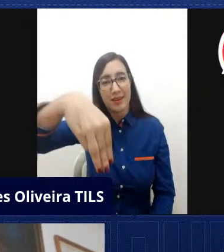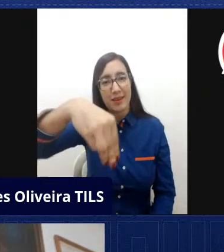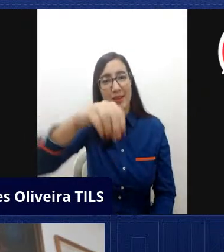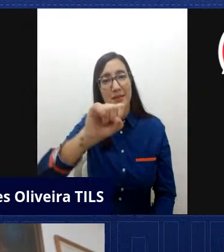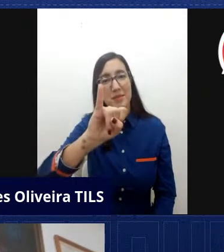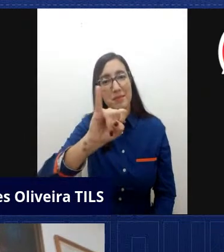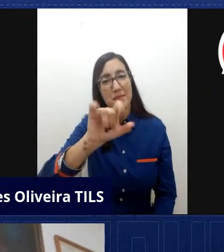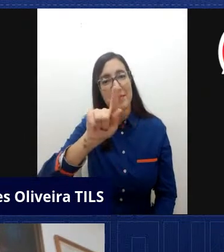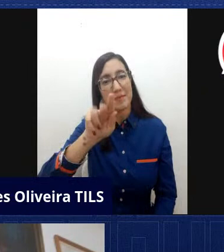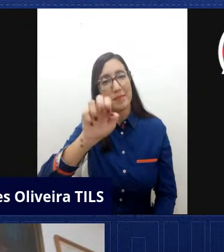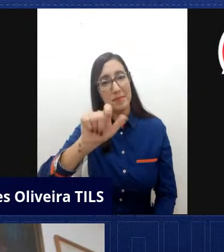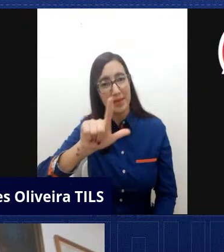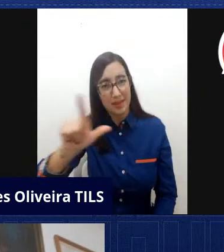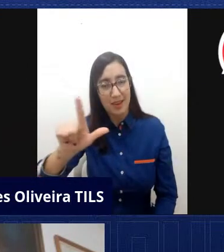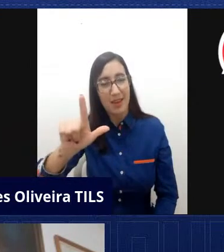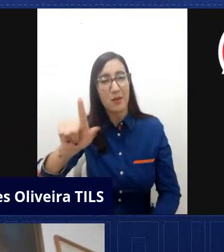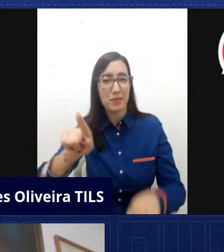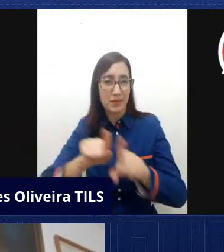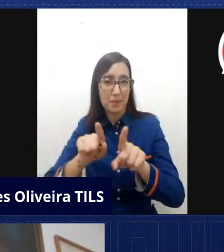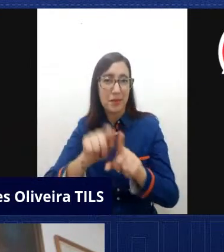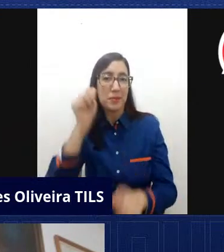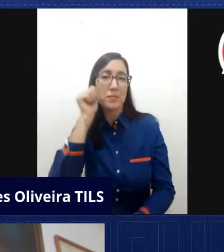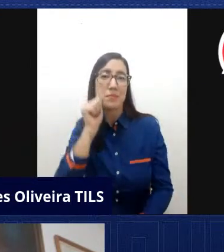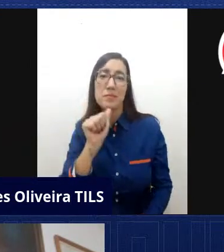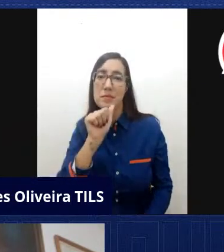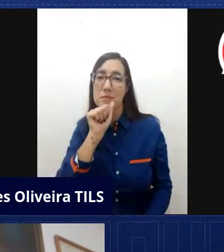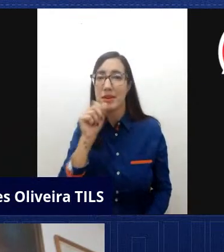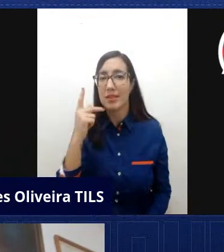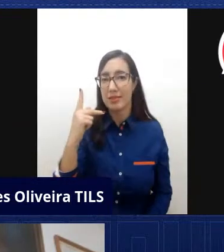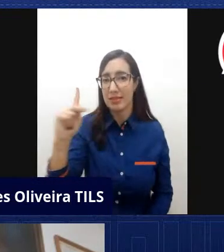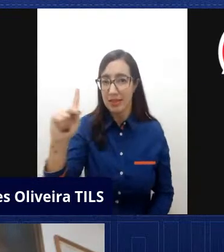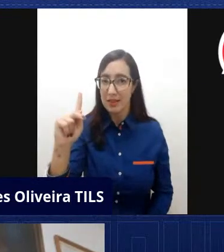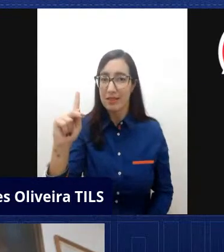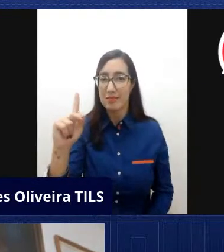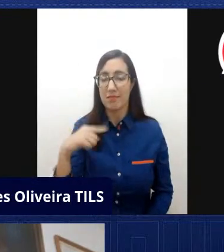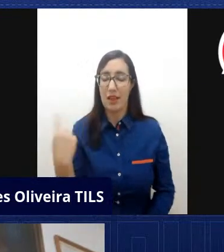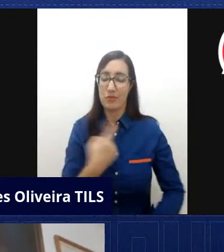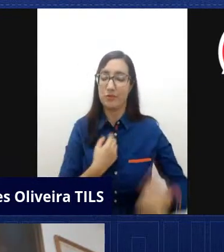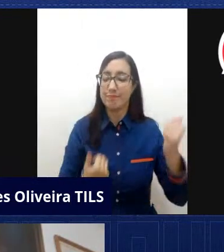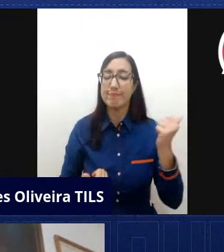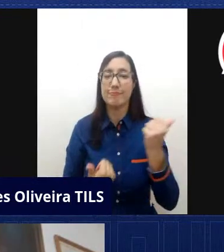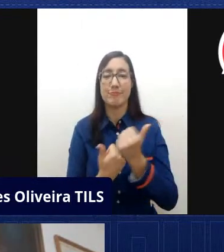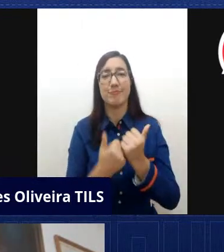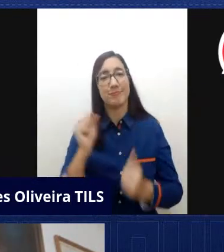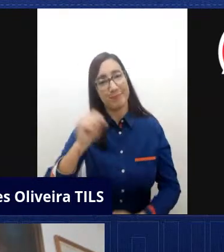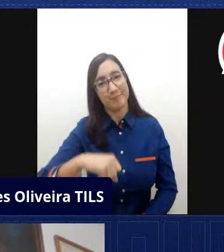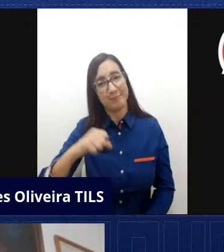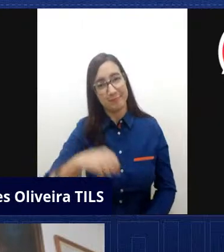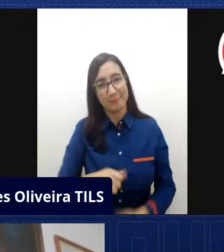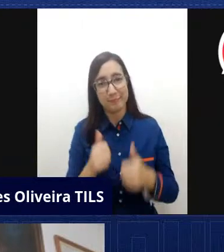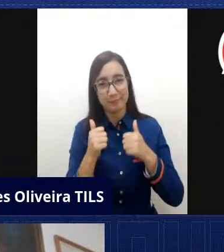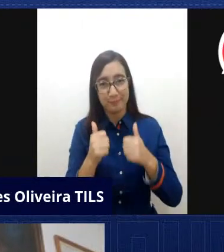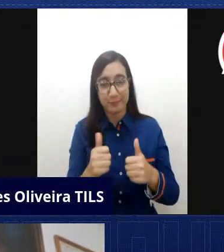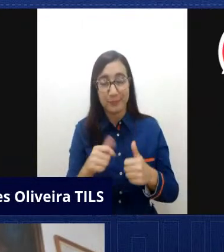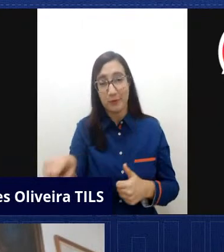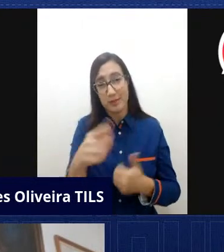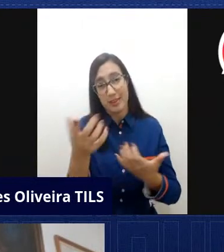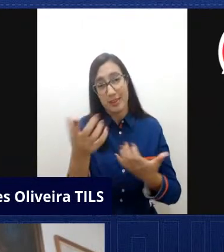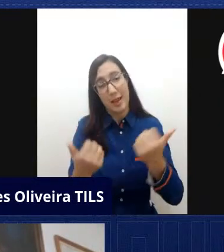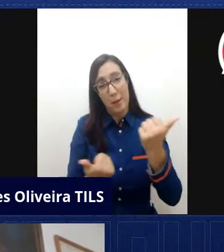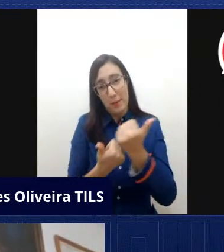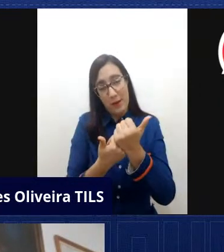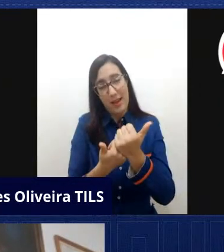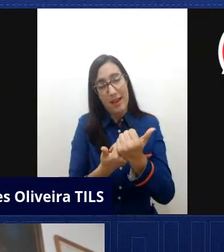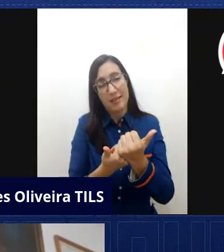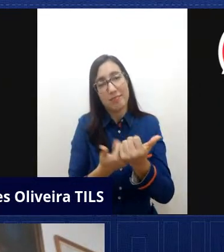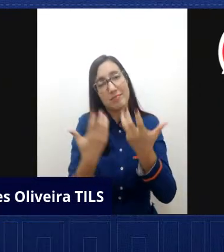desse ajuda na conscientização, mas quem puder apoiar a família de outra maneira também, fica o convite. E agora, nós vamos para o